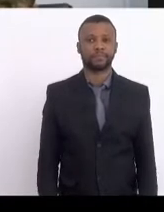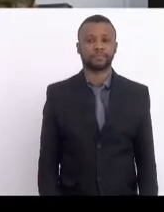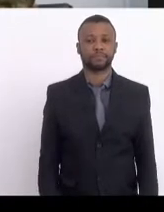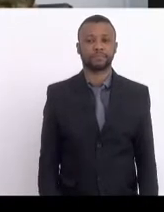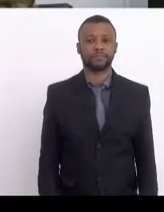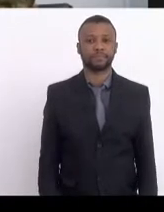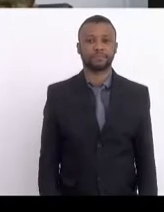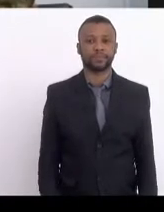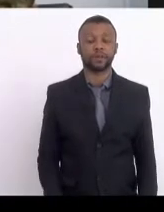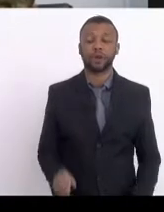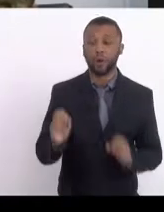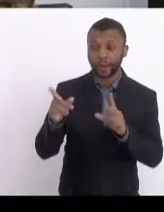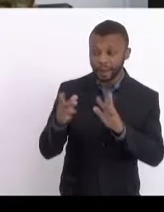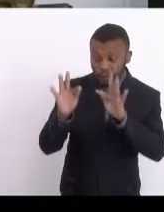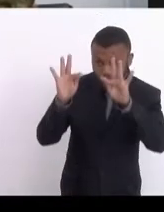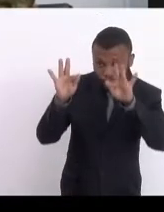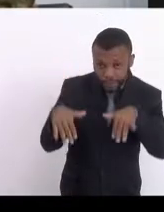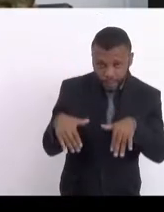Ao final, Dani.